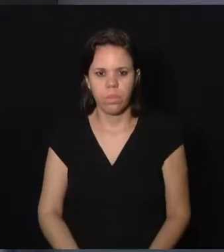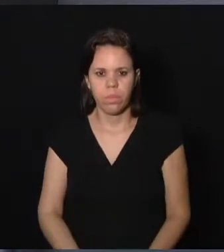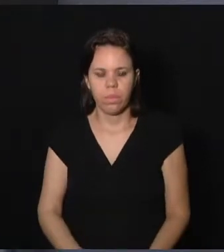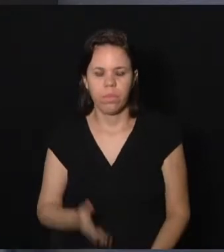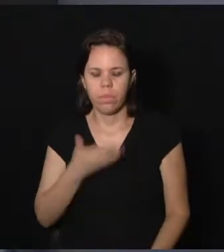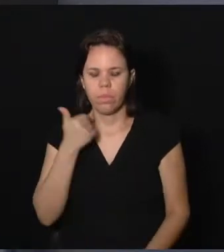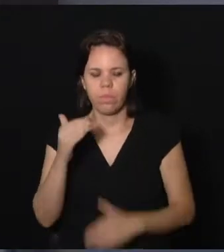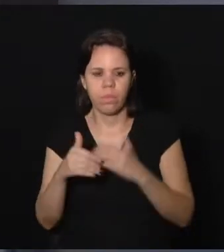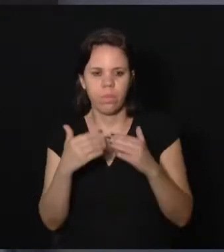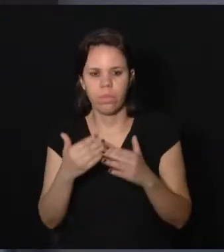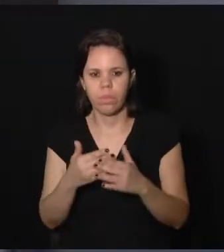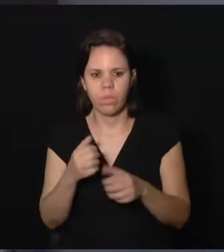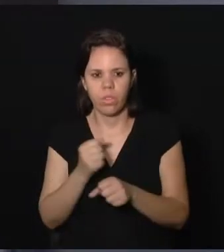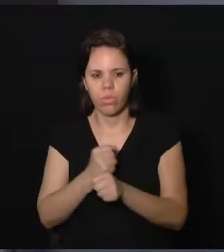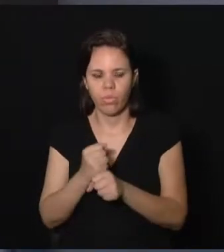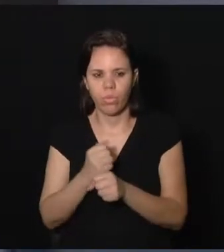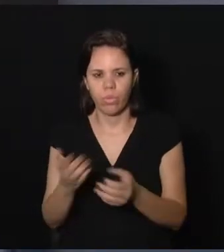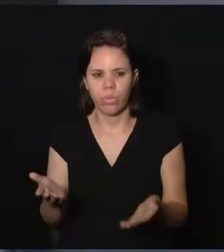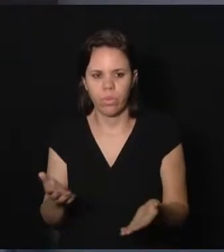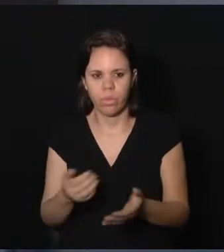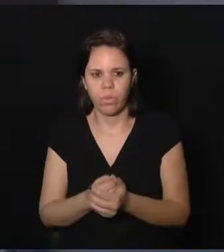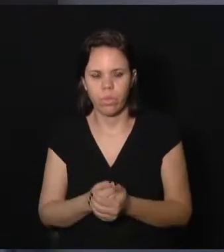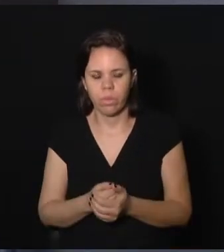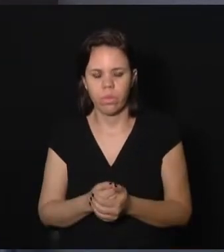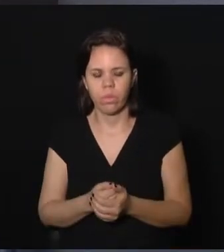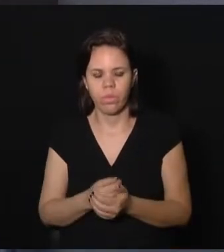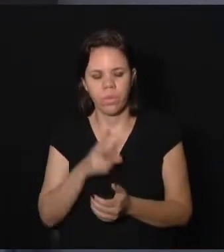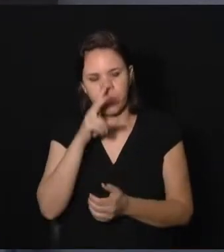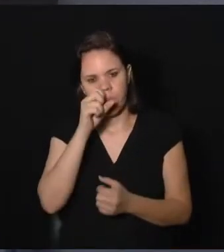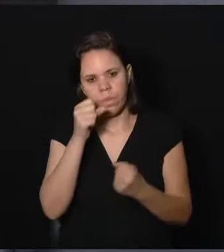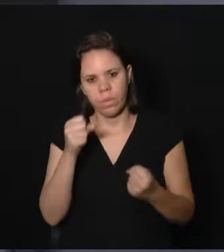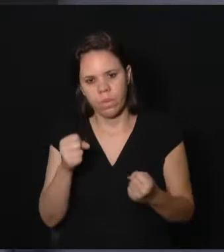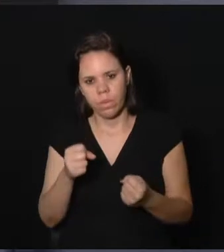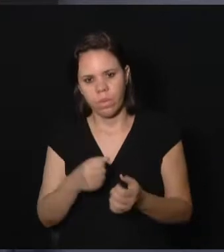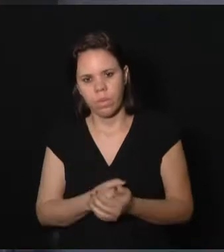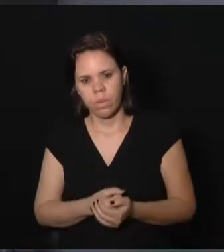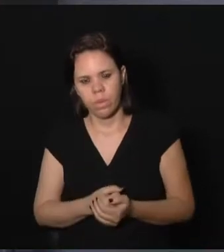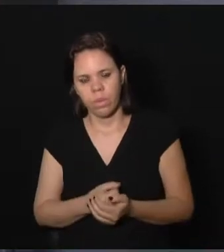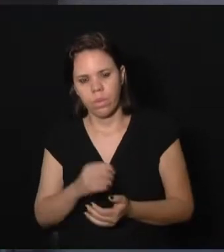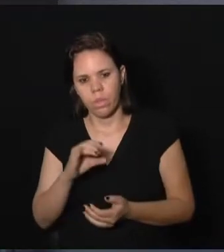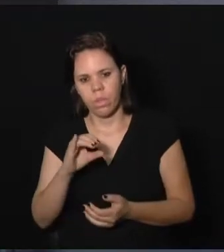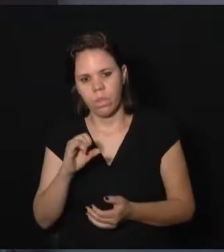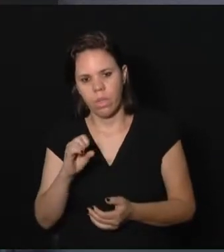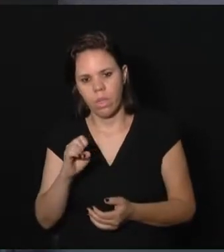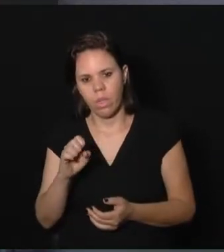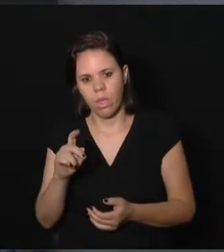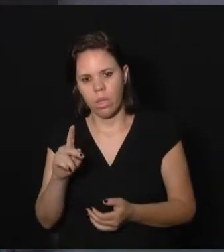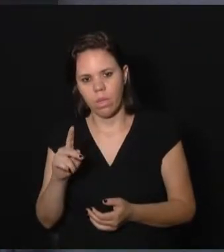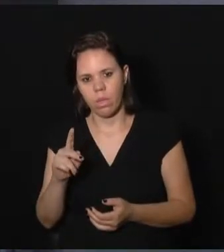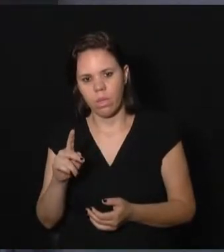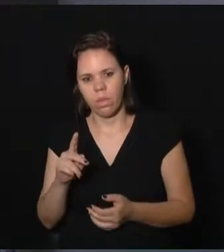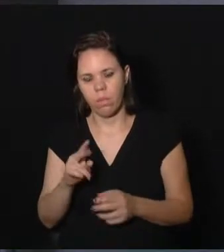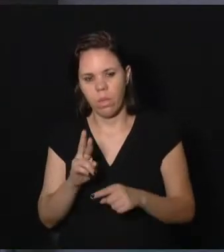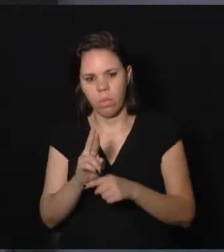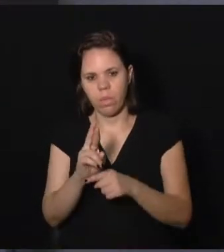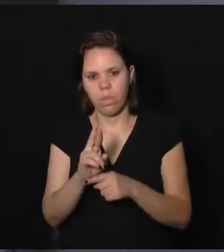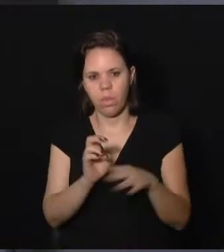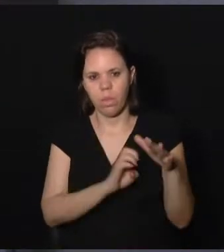melhorias nos últimos anos com mais intensidade. E a Ciesp, ela representa as indústrias,